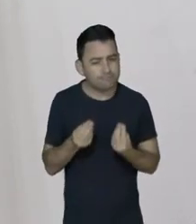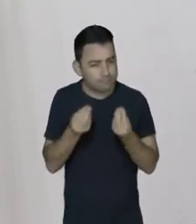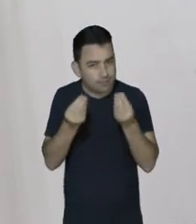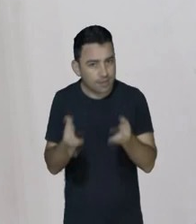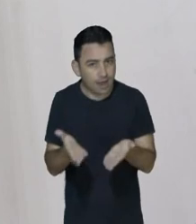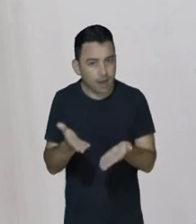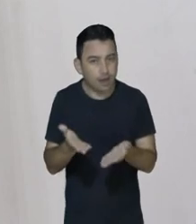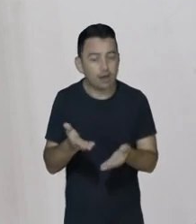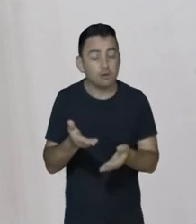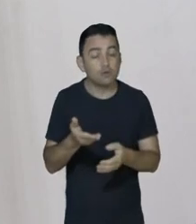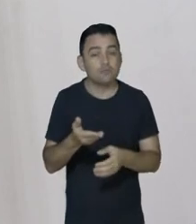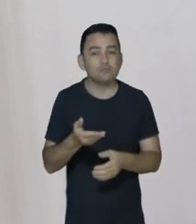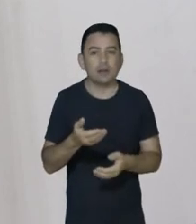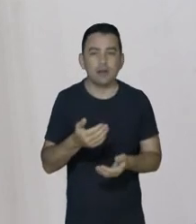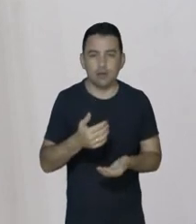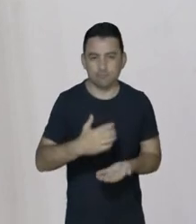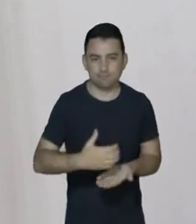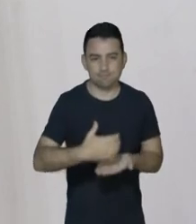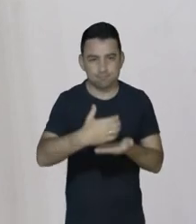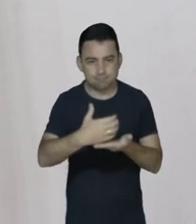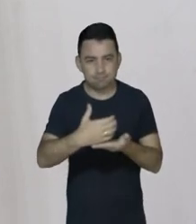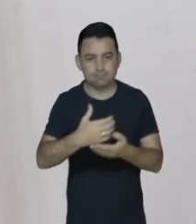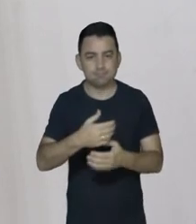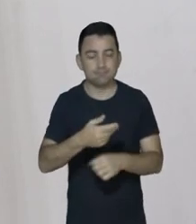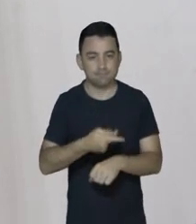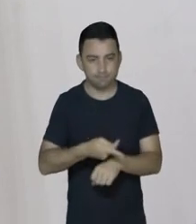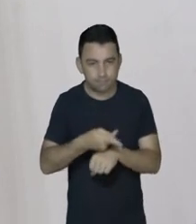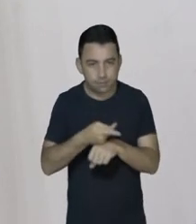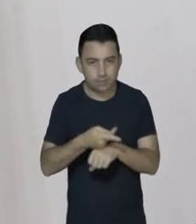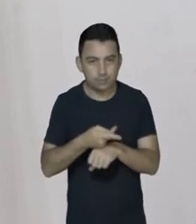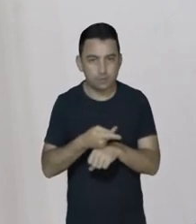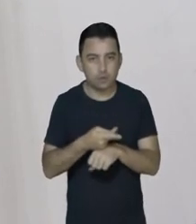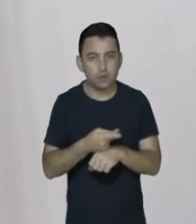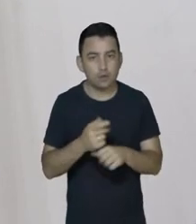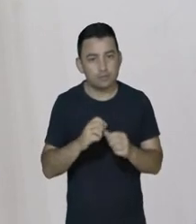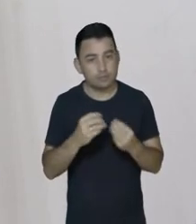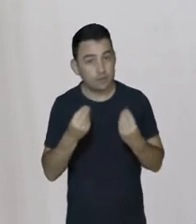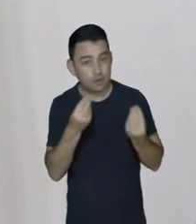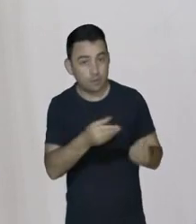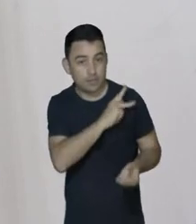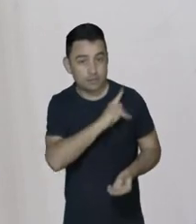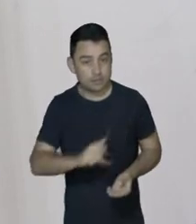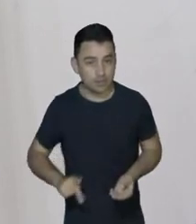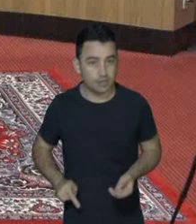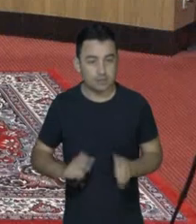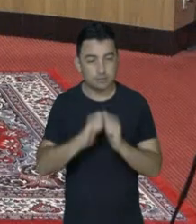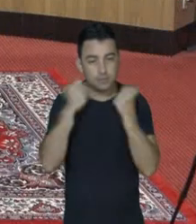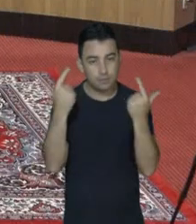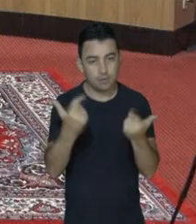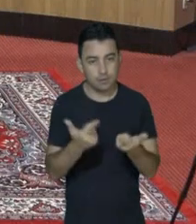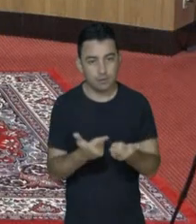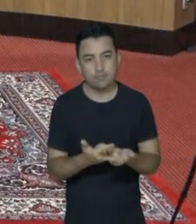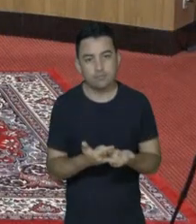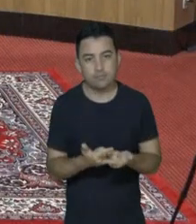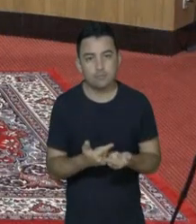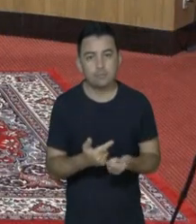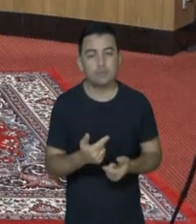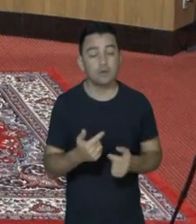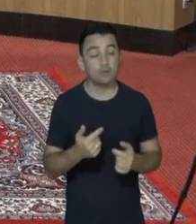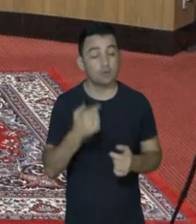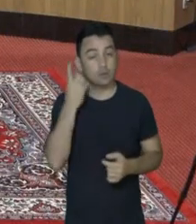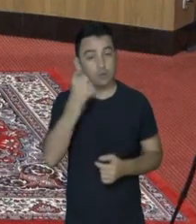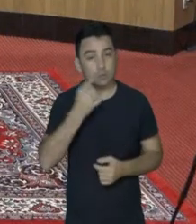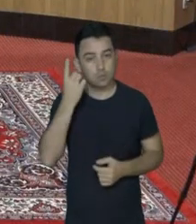troféu Assembleia Cidadã ao excelentíssimo senhor presidente da Assembleia Legislativa do Estado de Santa Catarina,